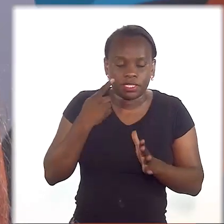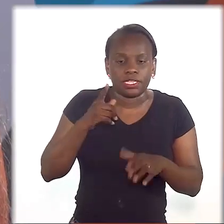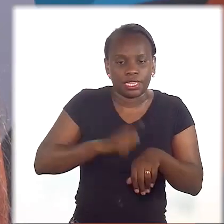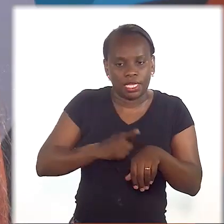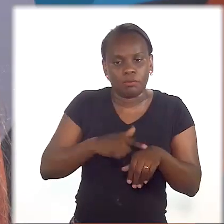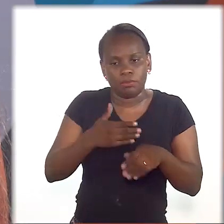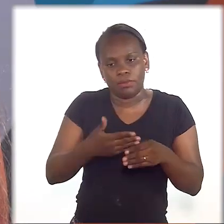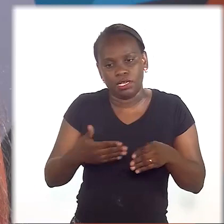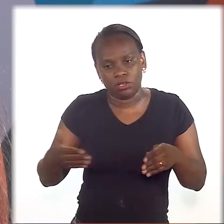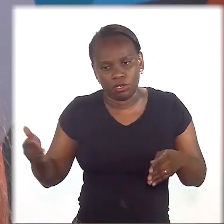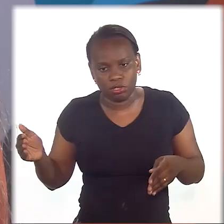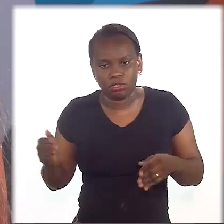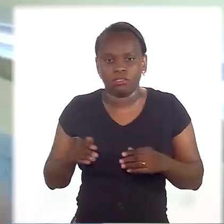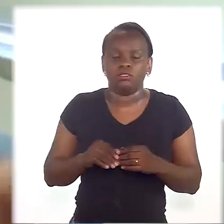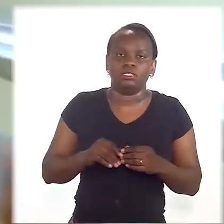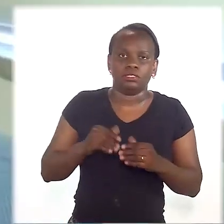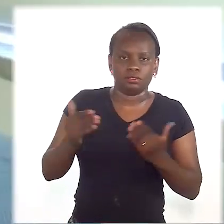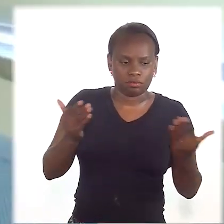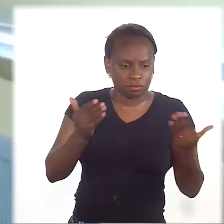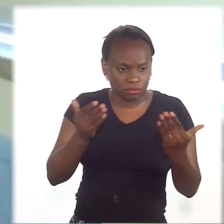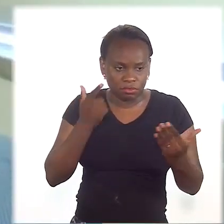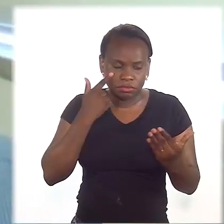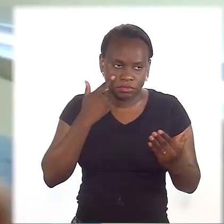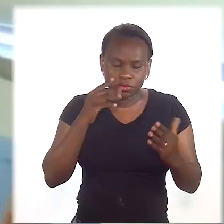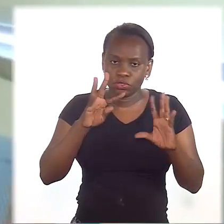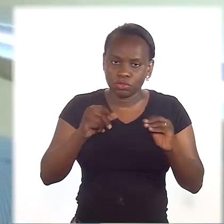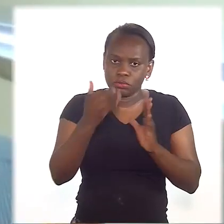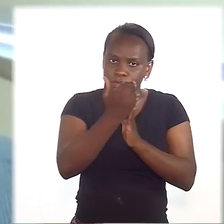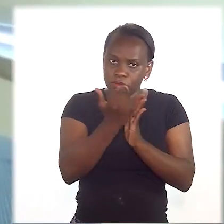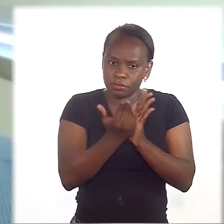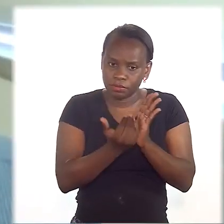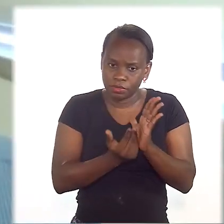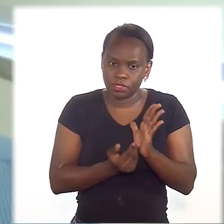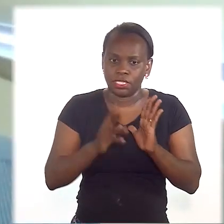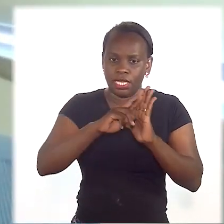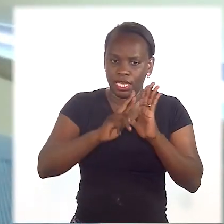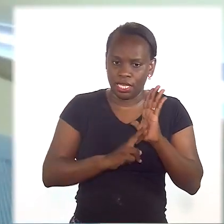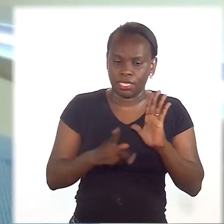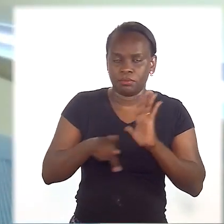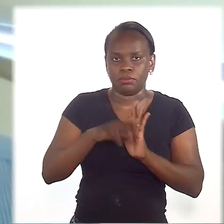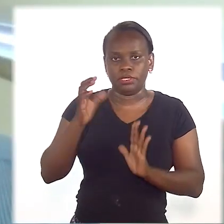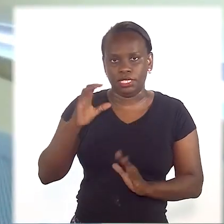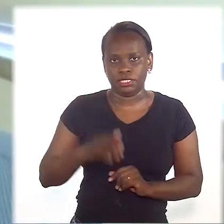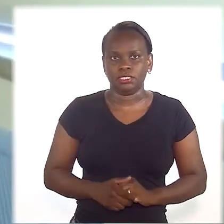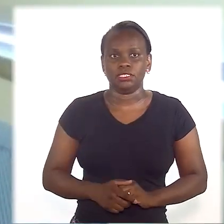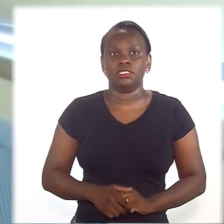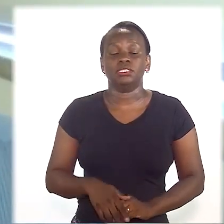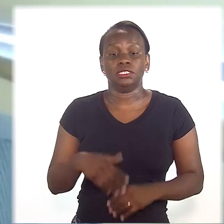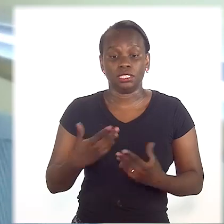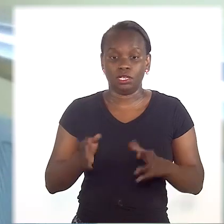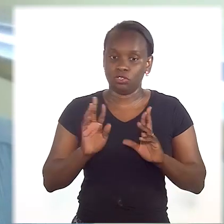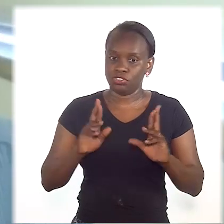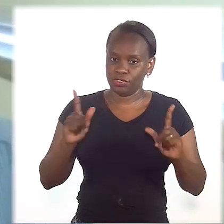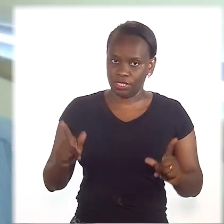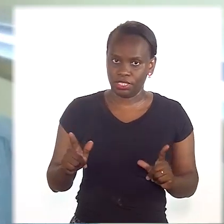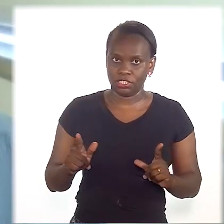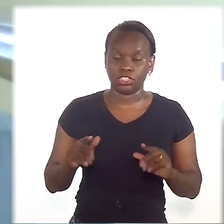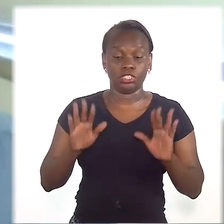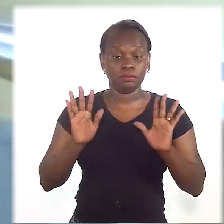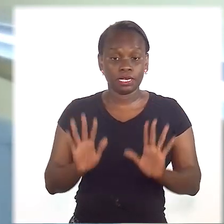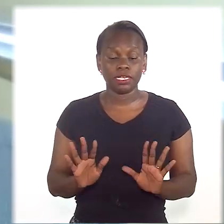demandam um tempo maior e uma tabulação, tudo especificamente feito dentro das regras da ciência. São coisas